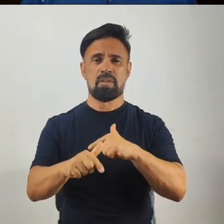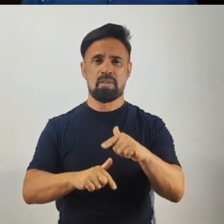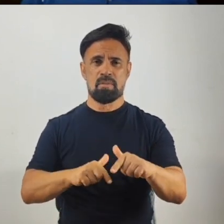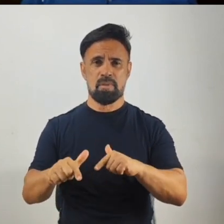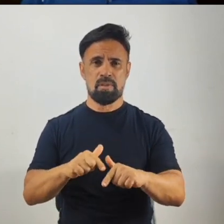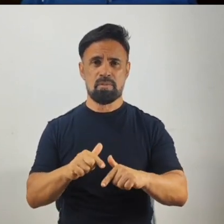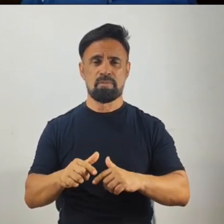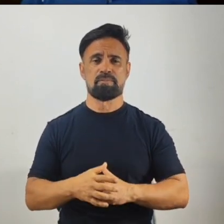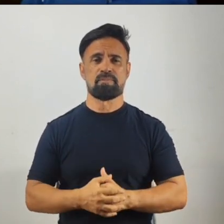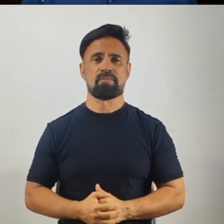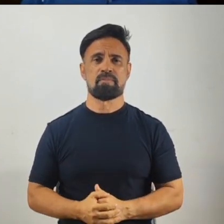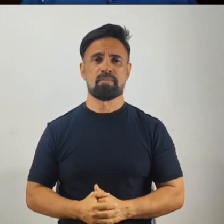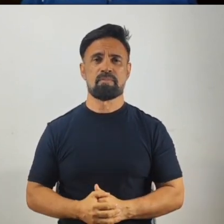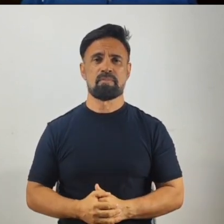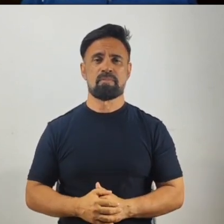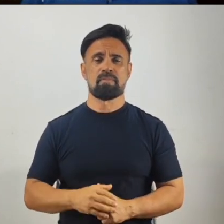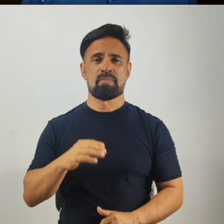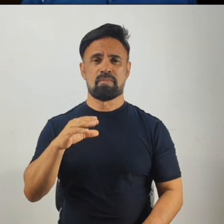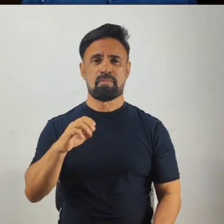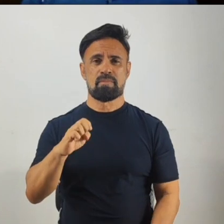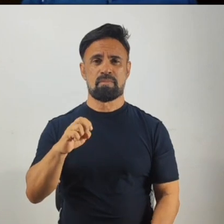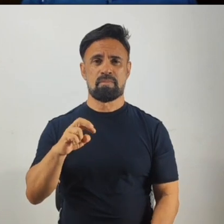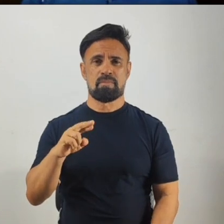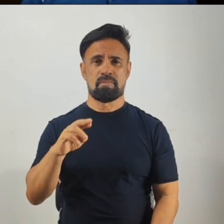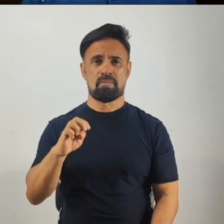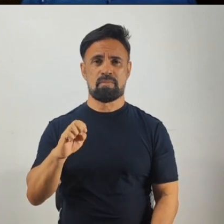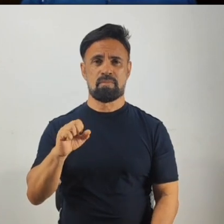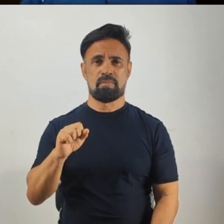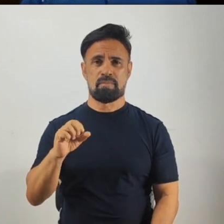Saúde do Trabalhador, o CEREST.